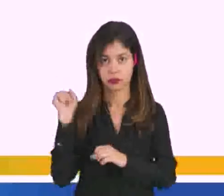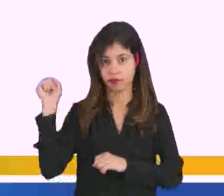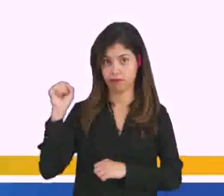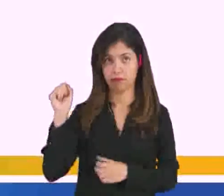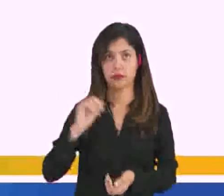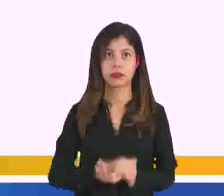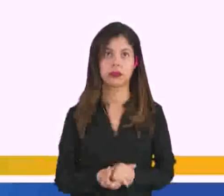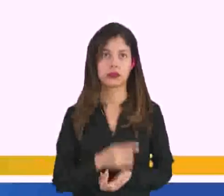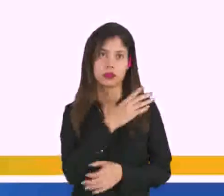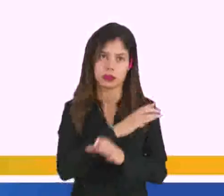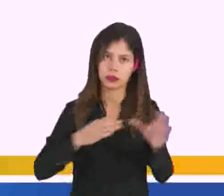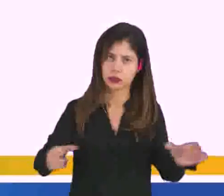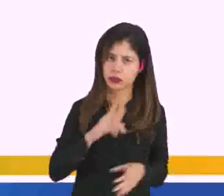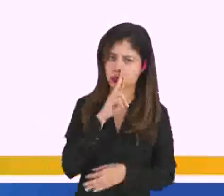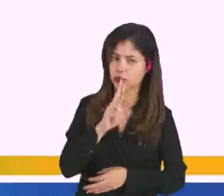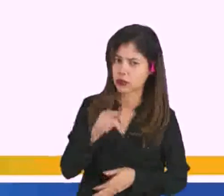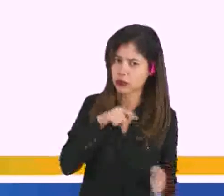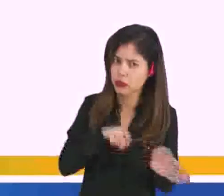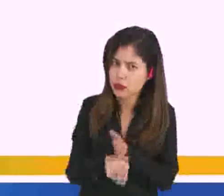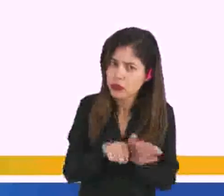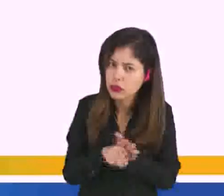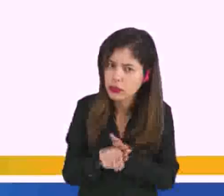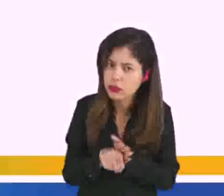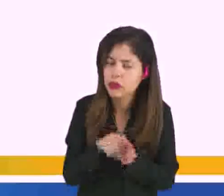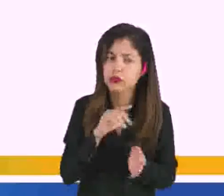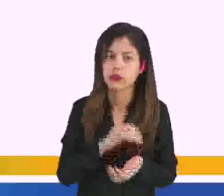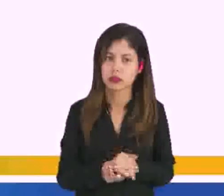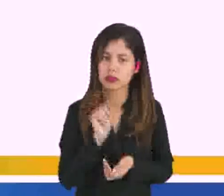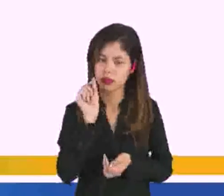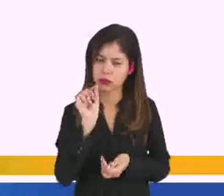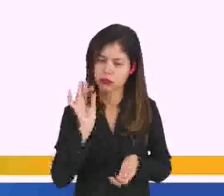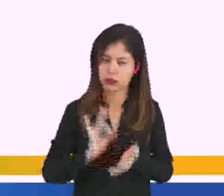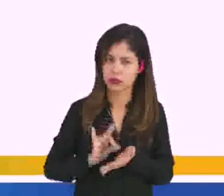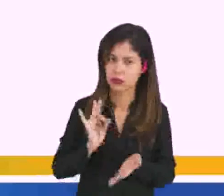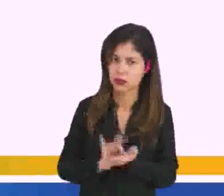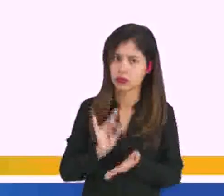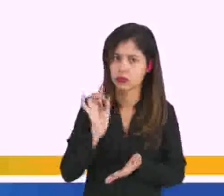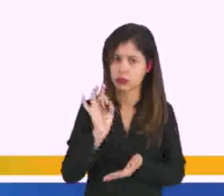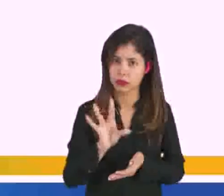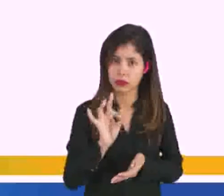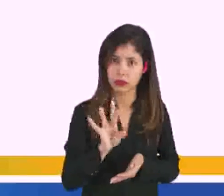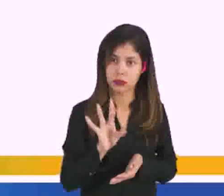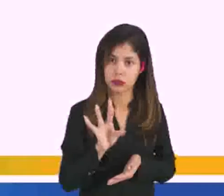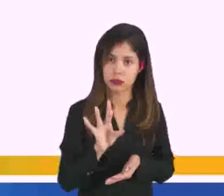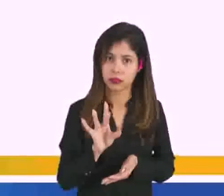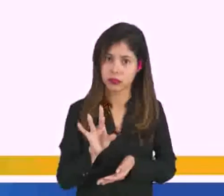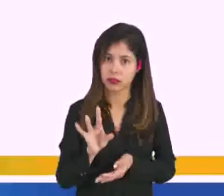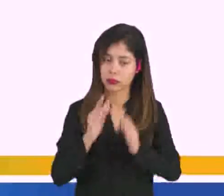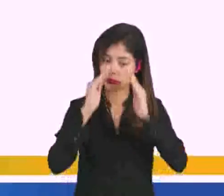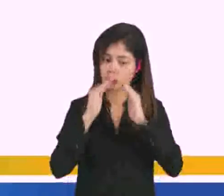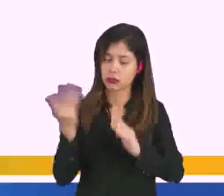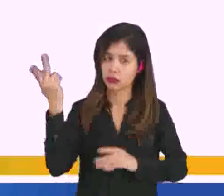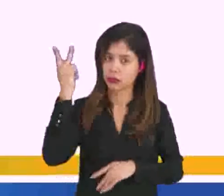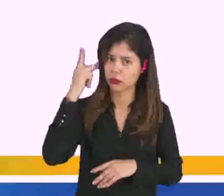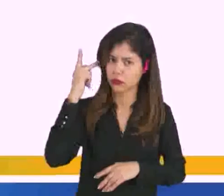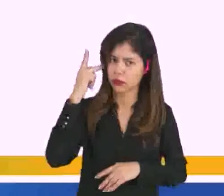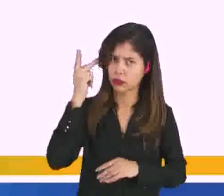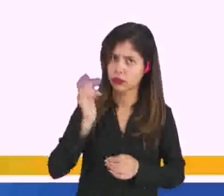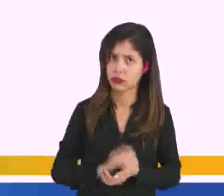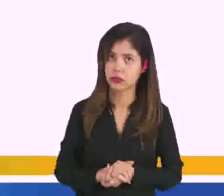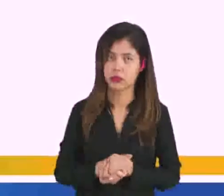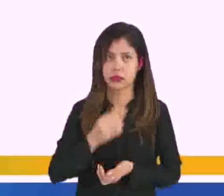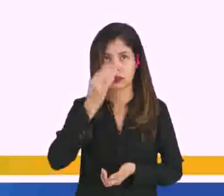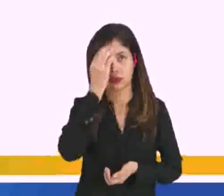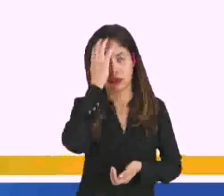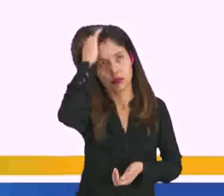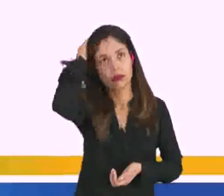favorito, né, à vitória. Então, você confiaria no resultado dessa pesquisa, feita apenas com os moradores do